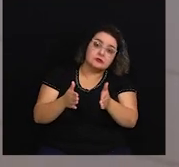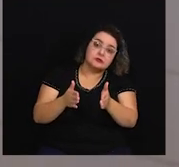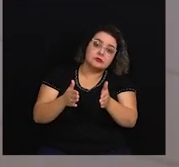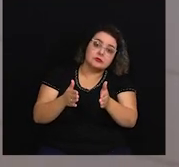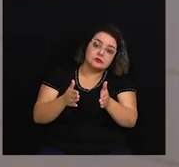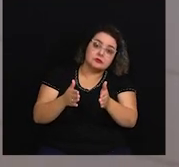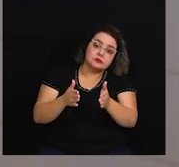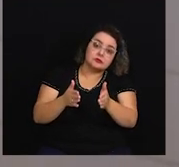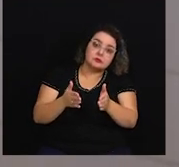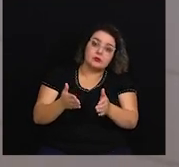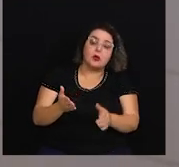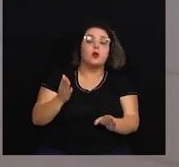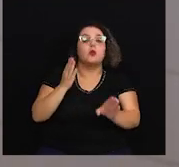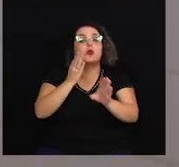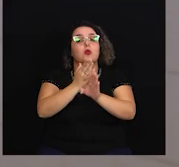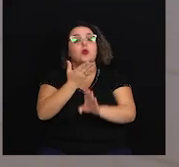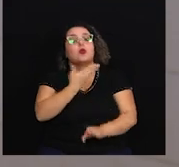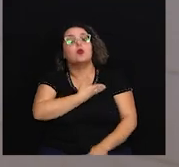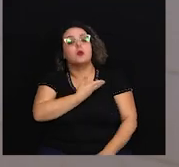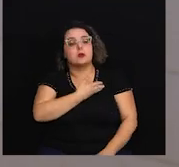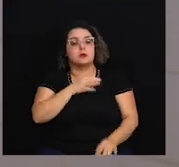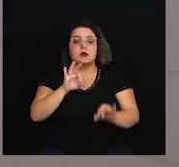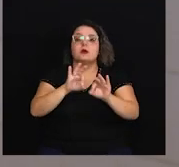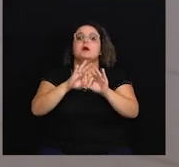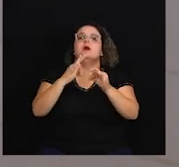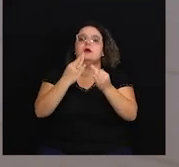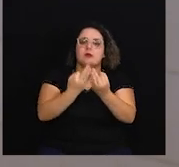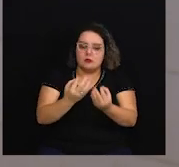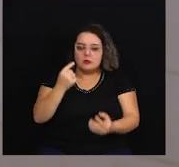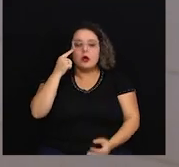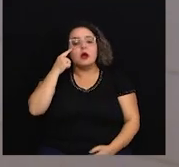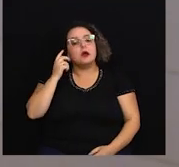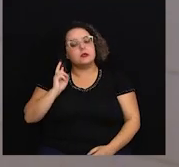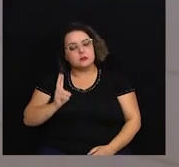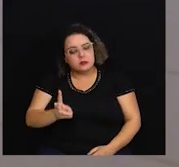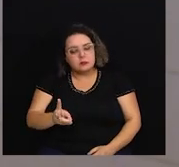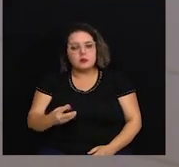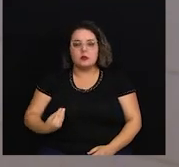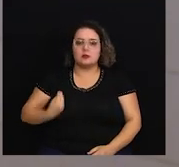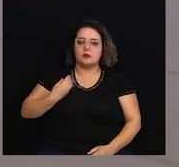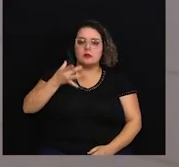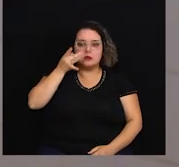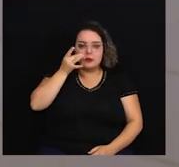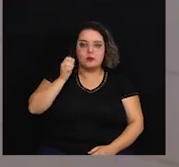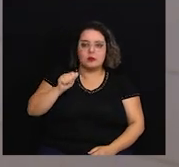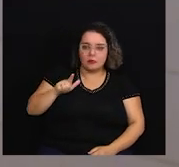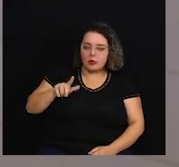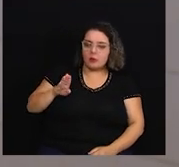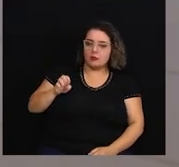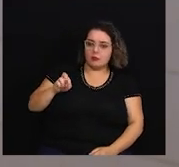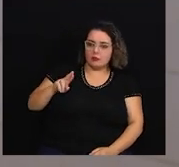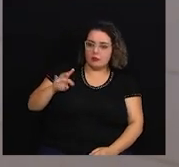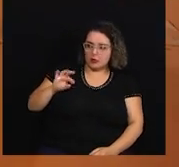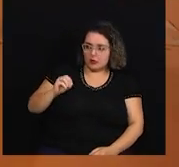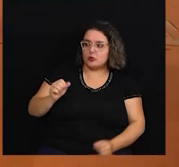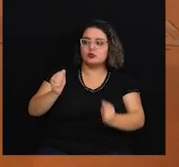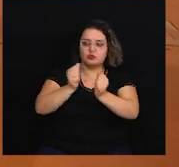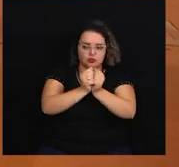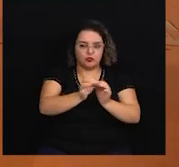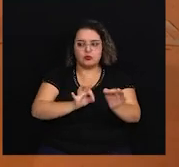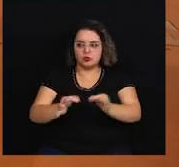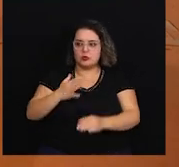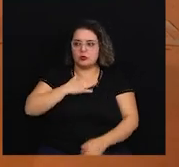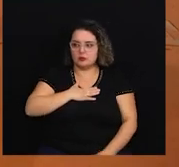reencontrei um amigo meu que a família inteira japonês Eu sempre andei que o Roberto em quais partes projeto comigo